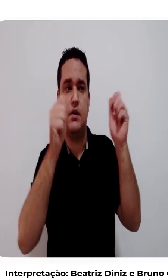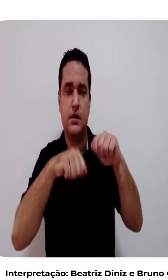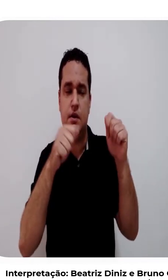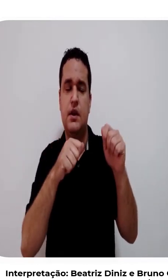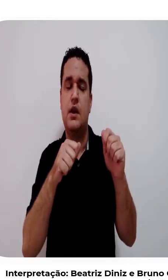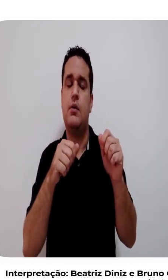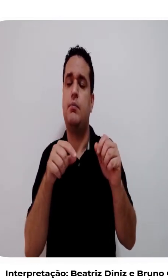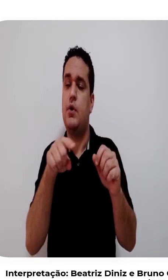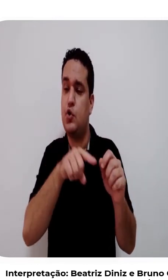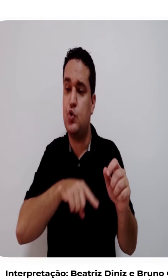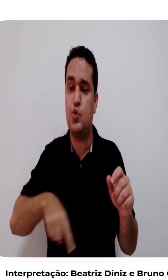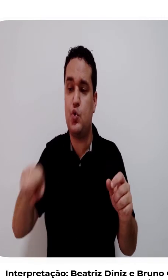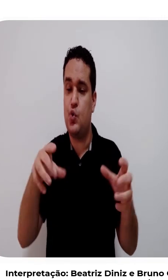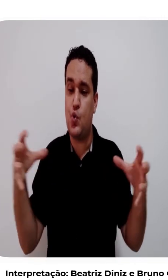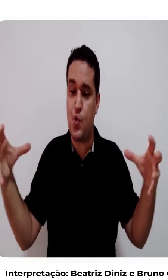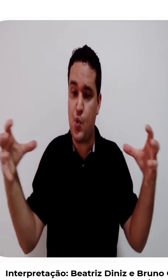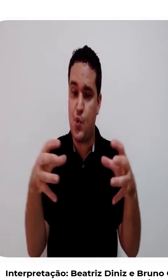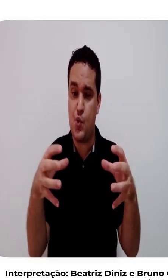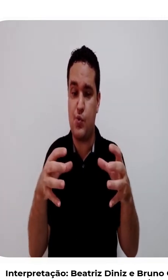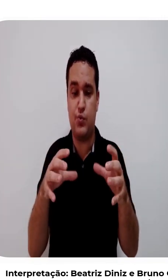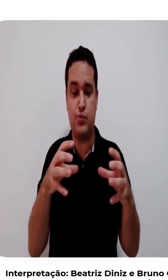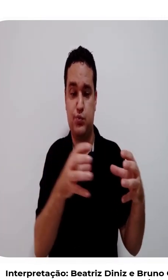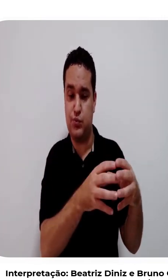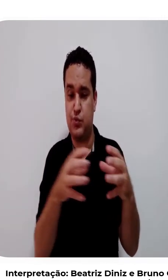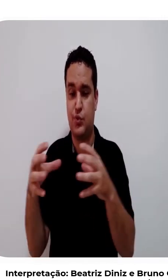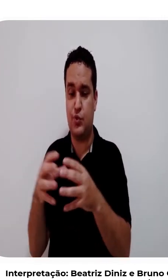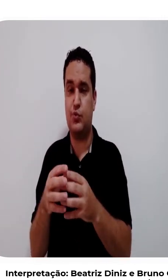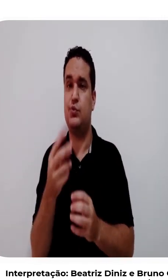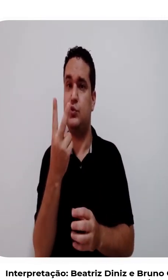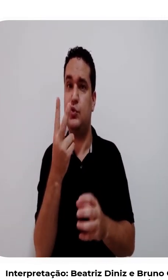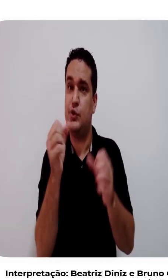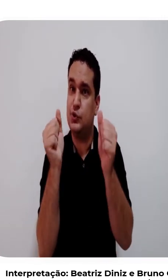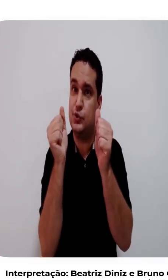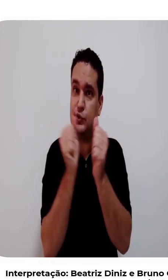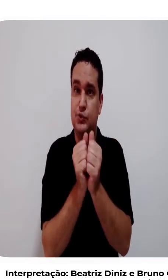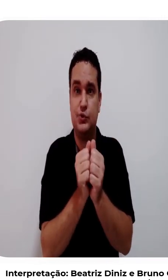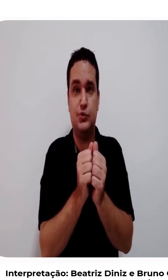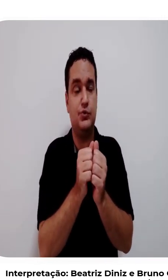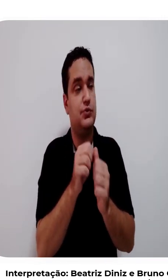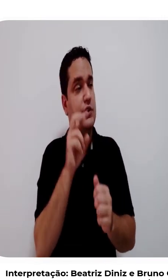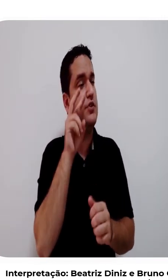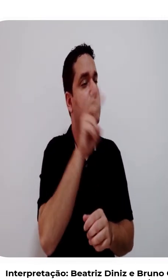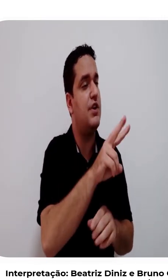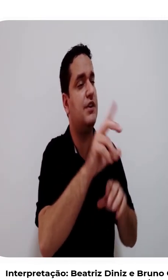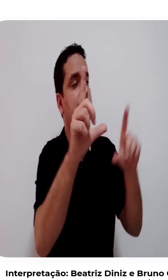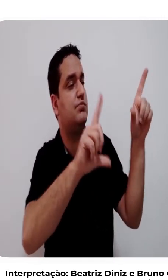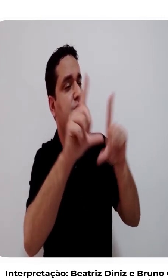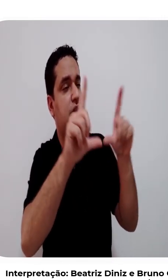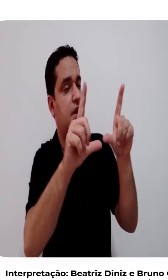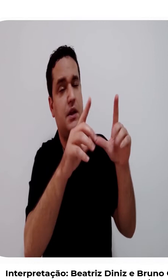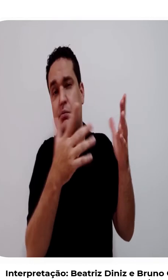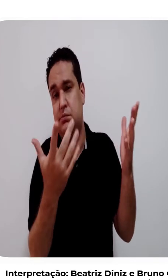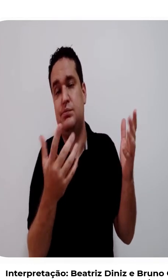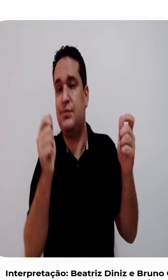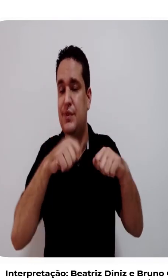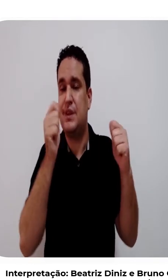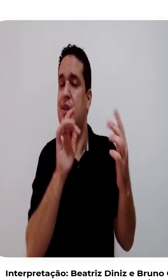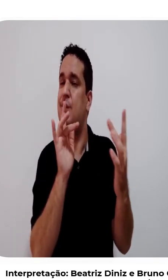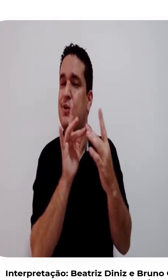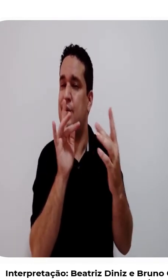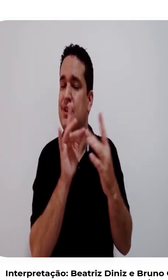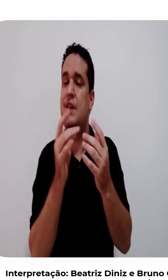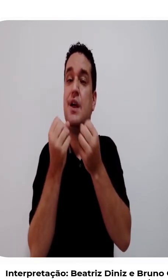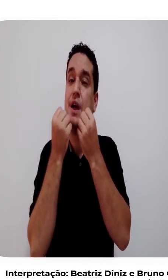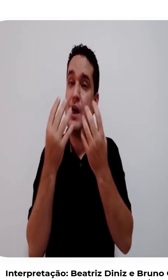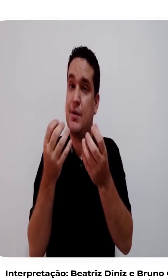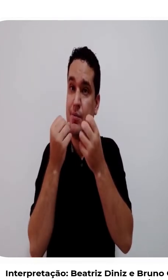a turma toda, né? De rever um amigo mesmo que por aqui. Então, a gente tem esse encontro de